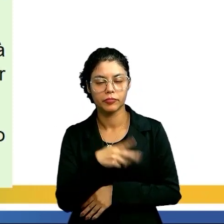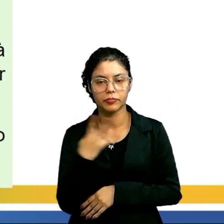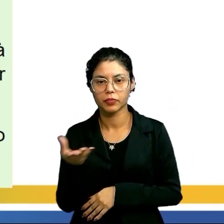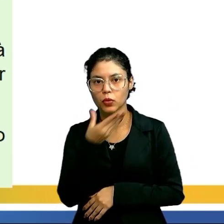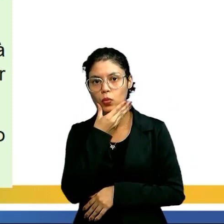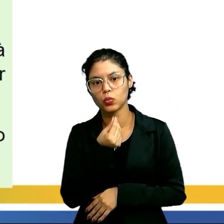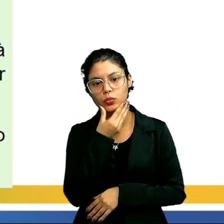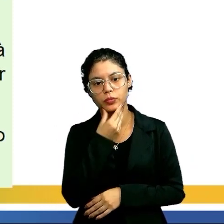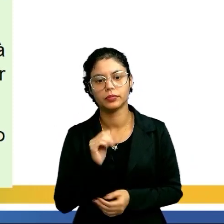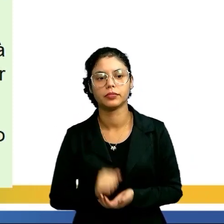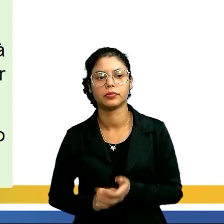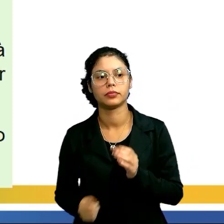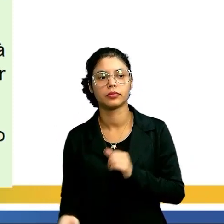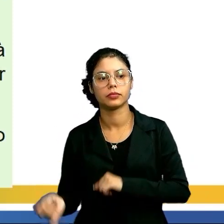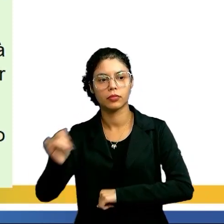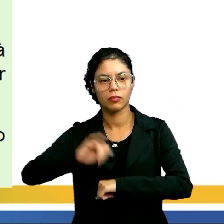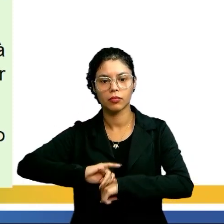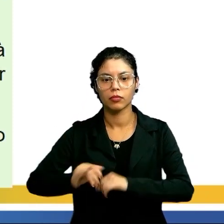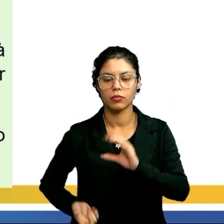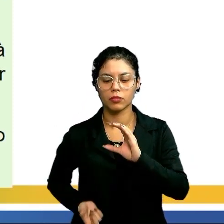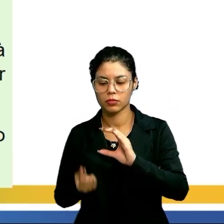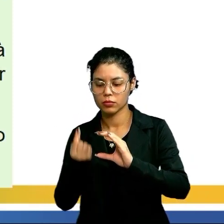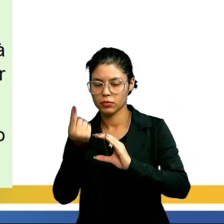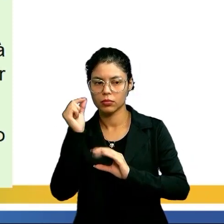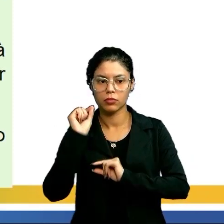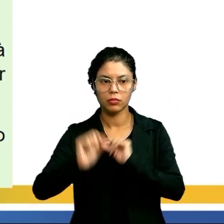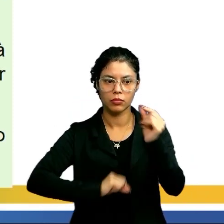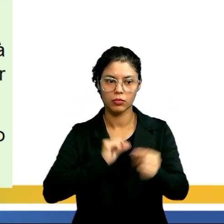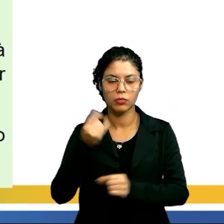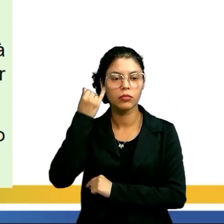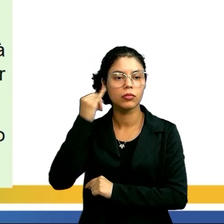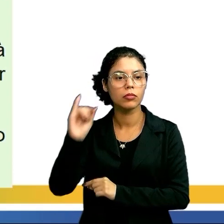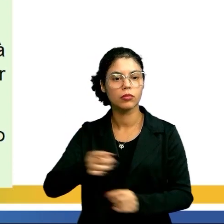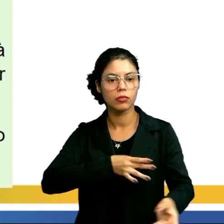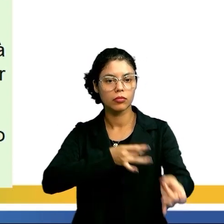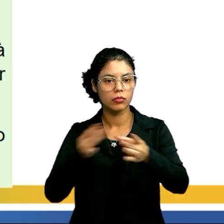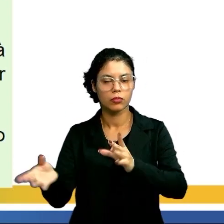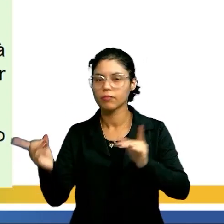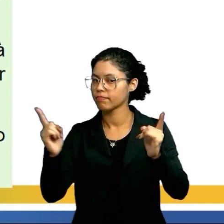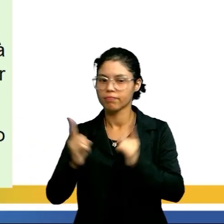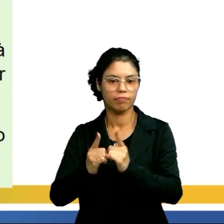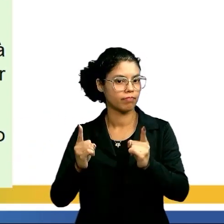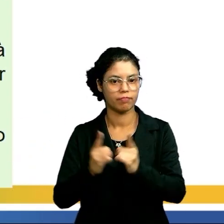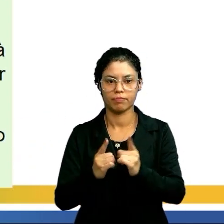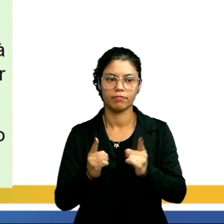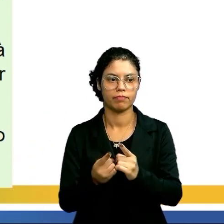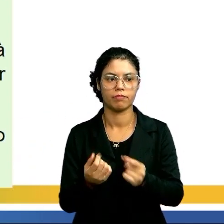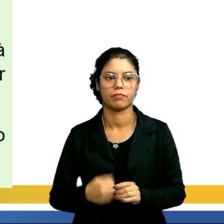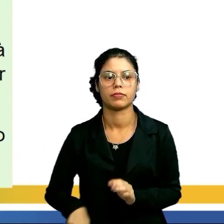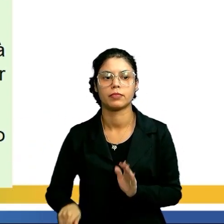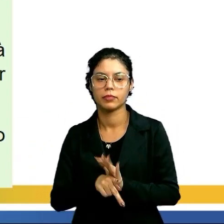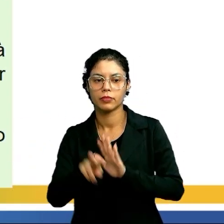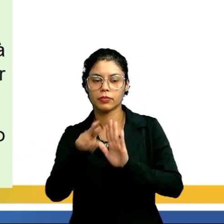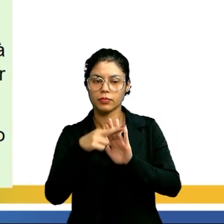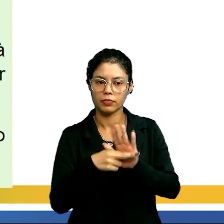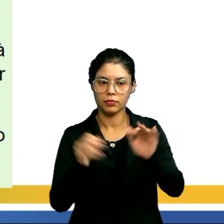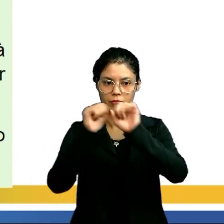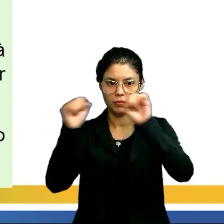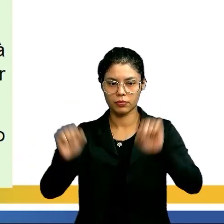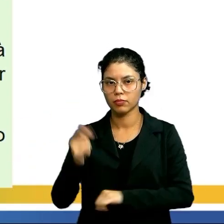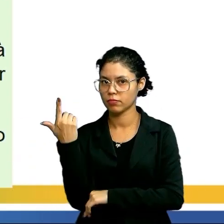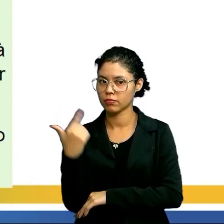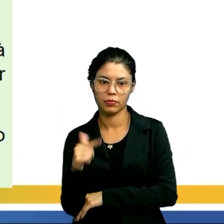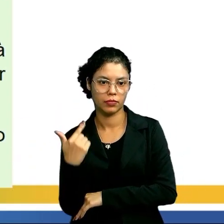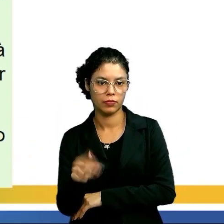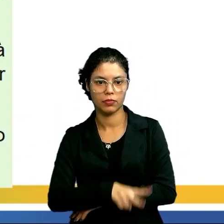de homens. O capitalismo vem da ideia de que quem não atende à classificação normativa do